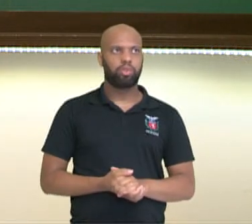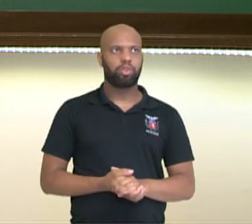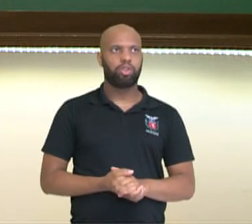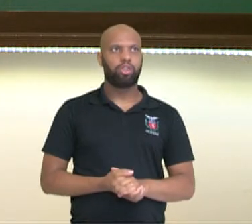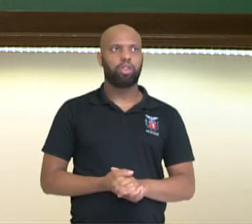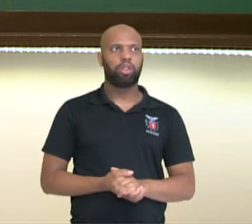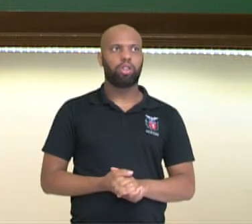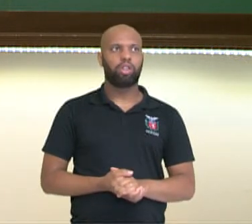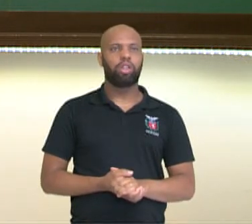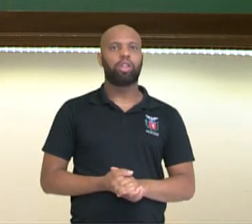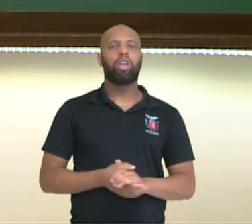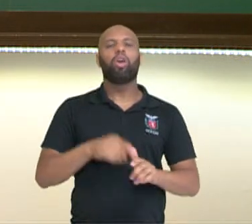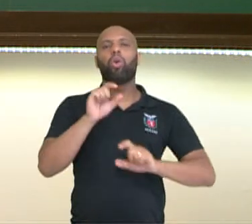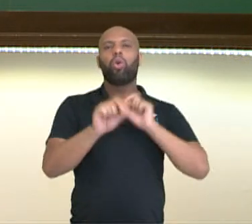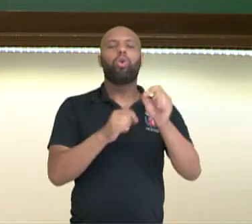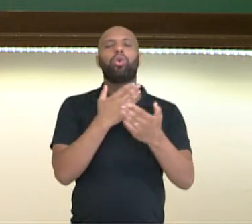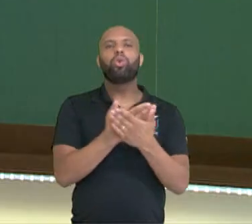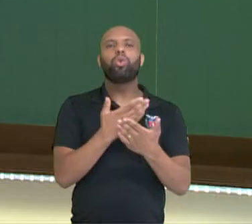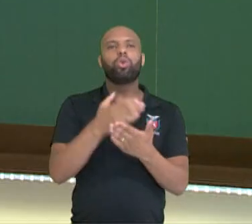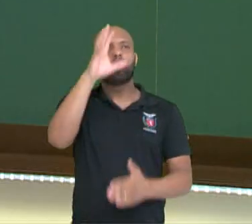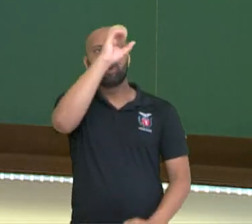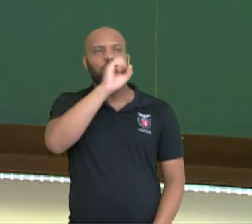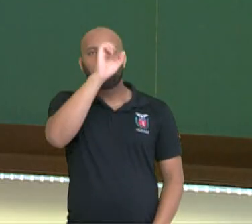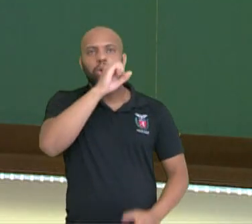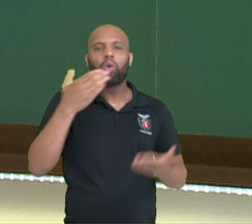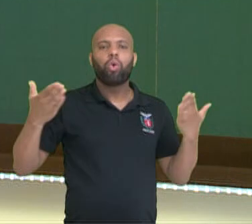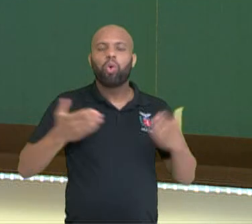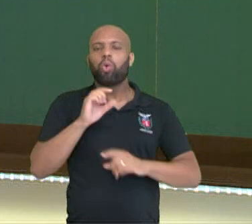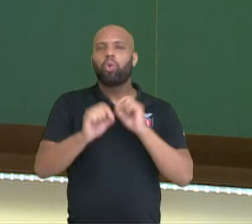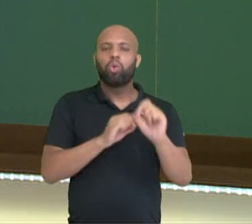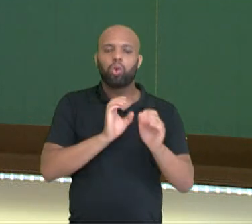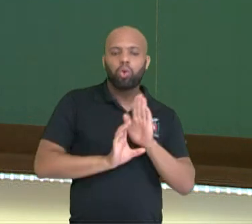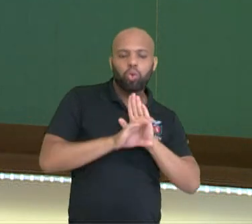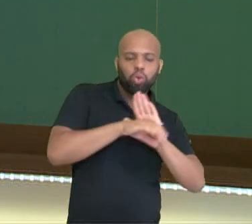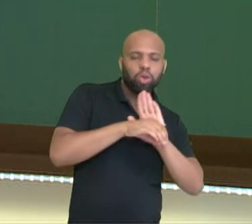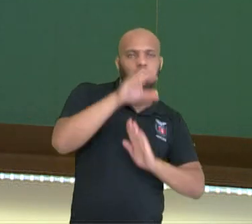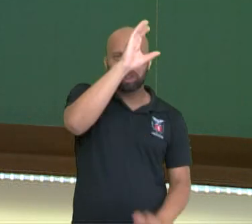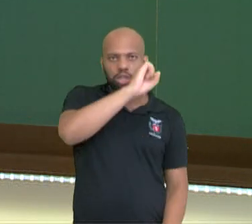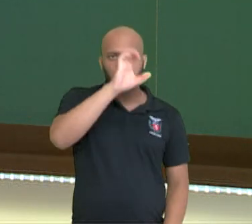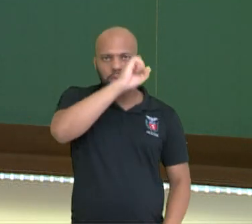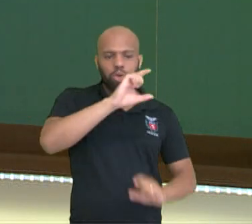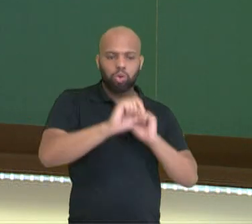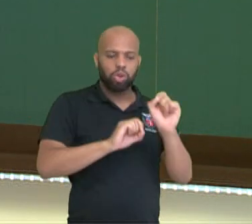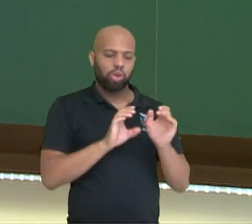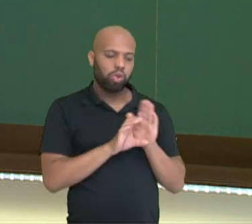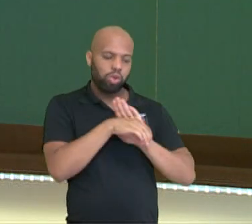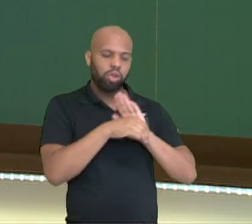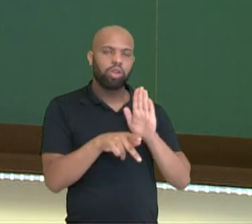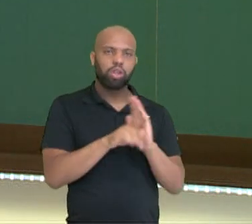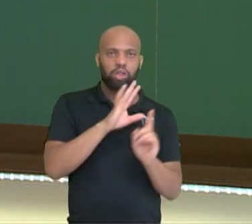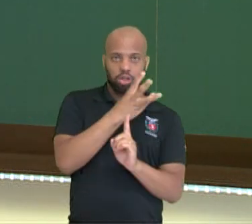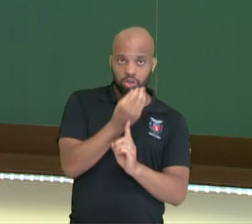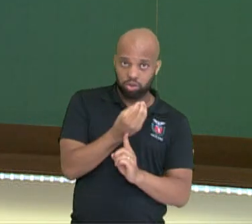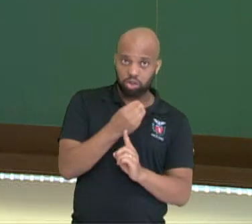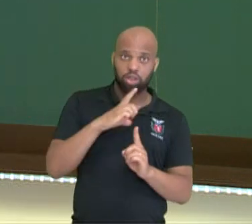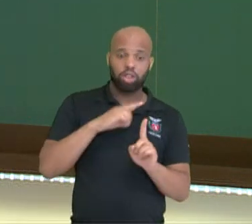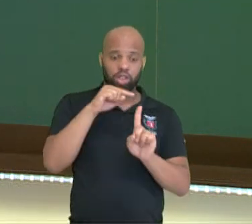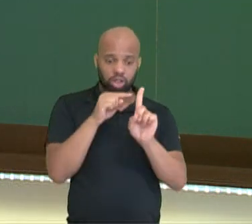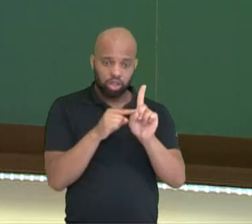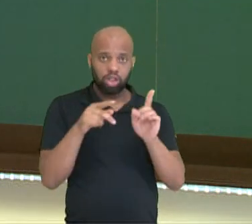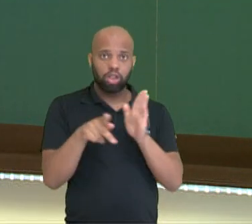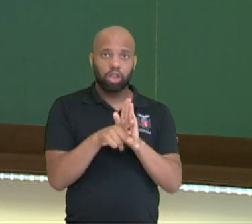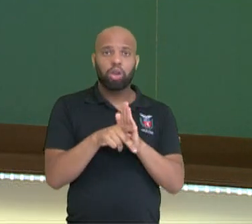legal? Opa! Então, o que a gente viu na aula de hoje? Né? Conceituamos e definimos a arte. Né? Classificamos quanto? As